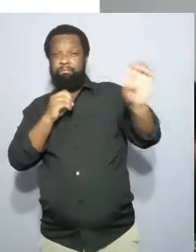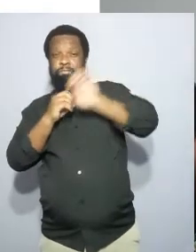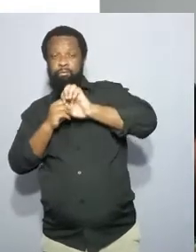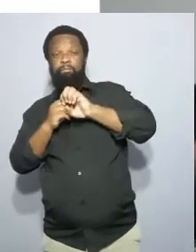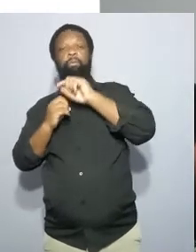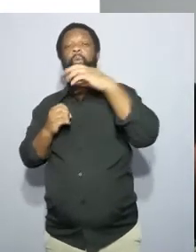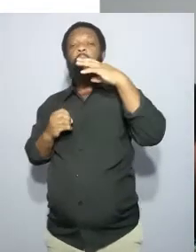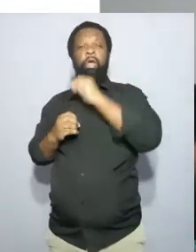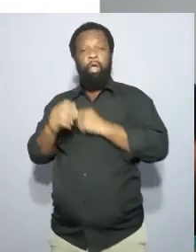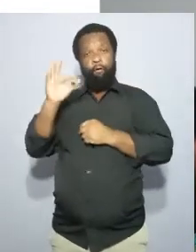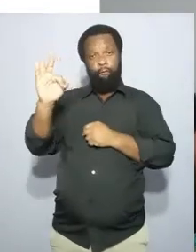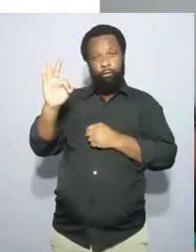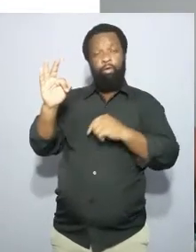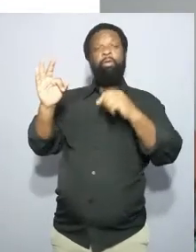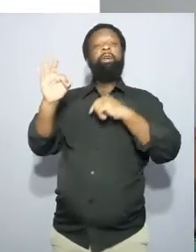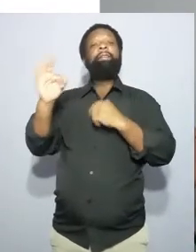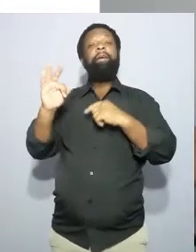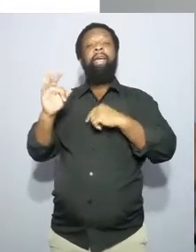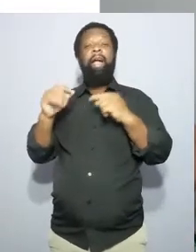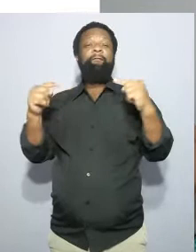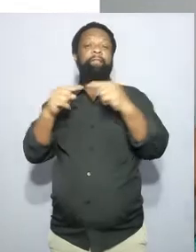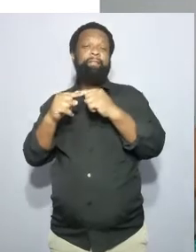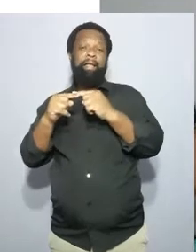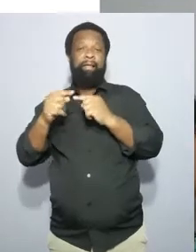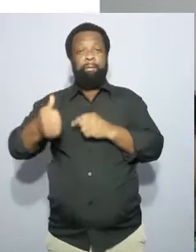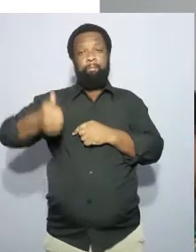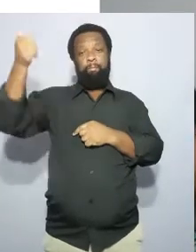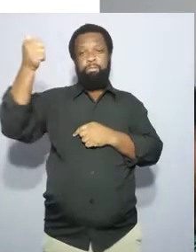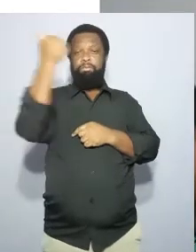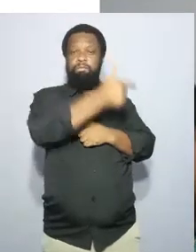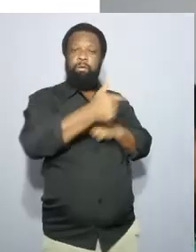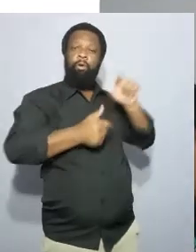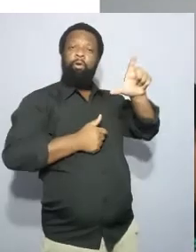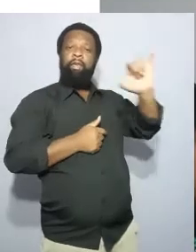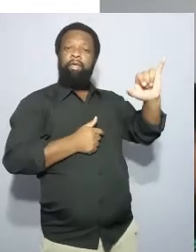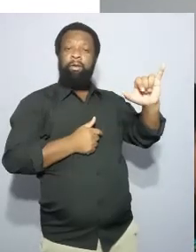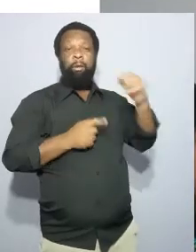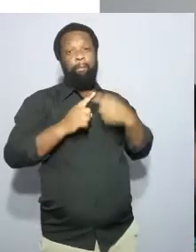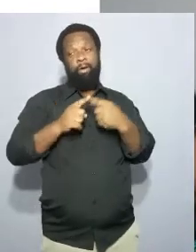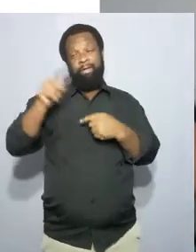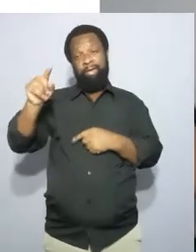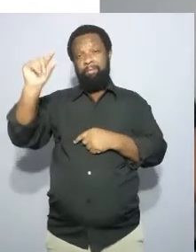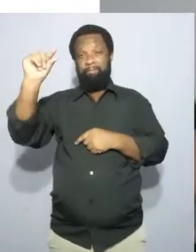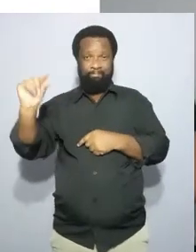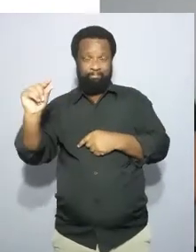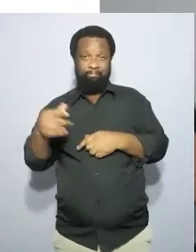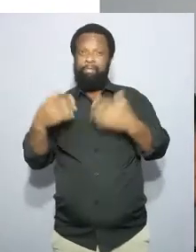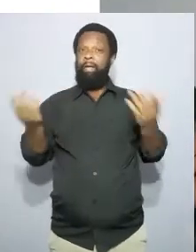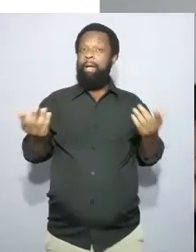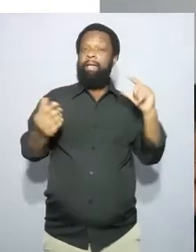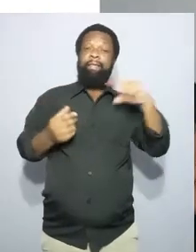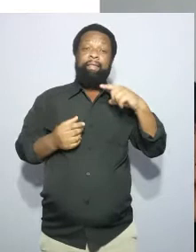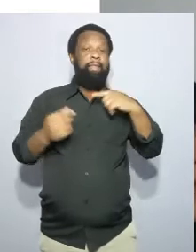tem afinidade eletrônica maior do que o do lítio, justamente porque ele é menor. Então, aqui, pessoal,